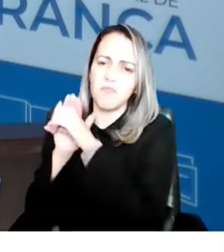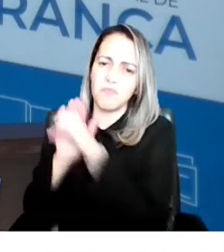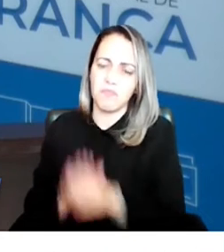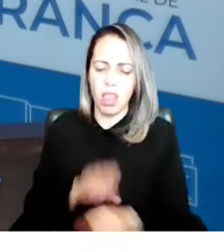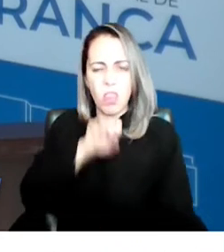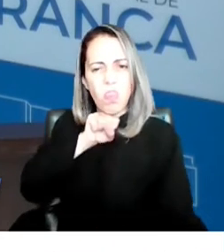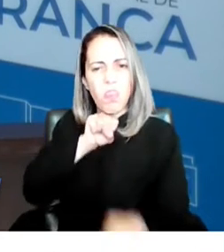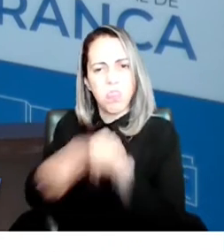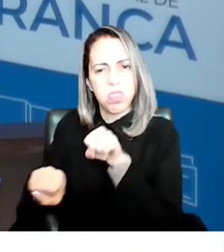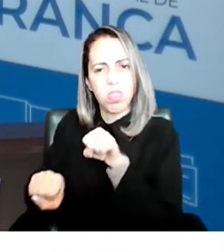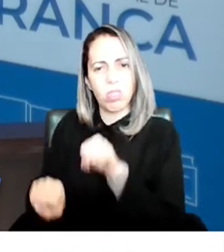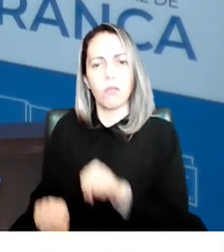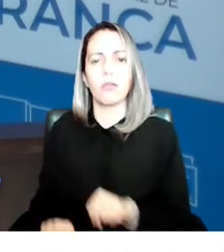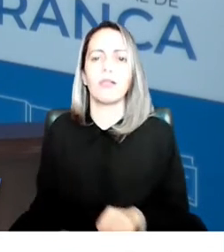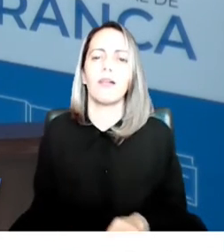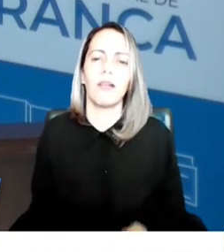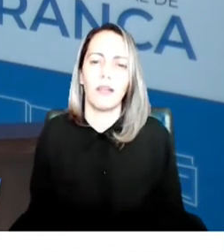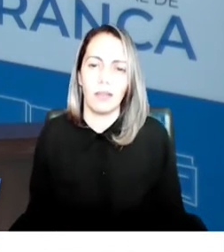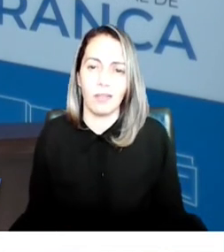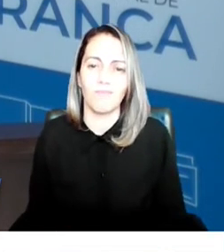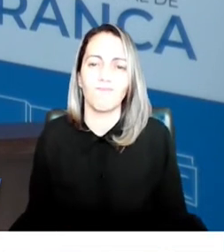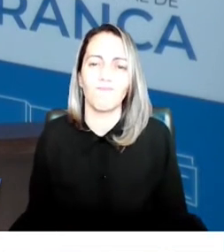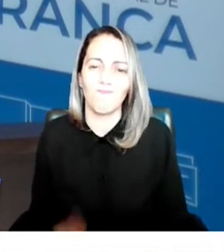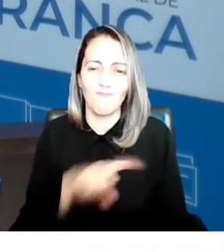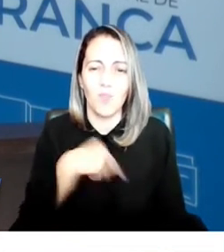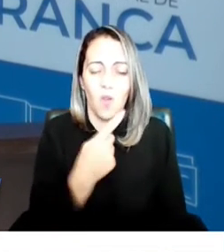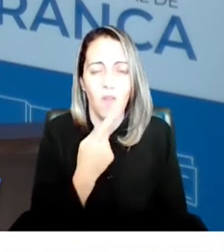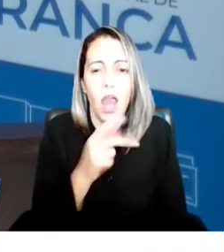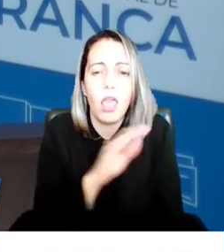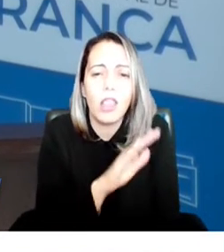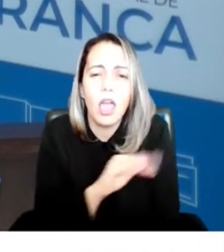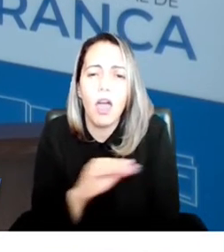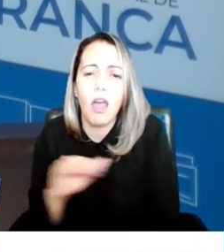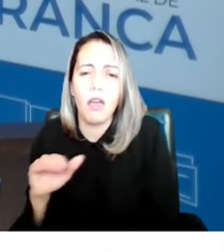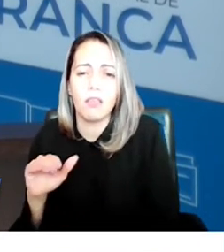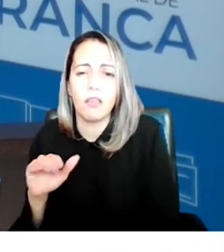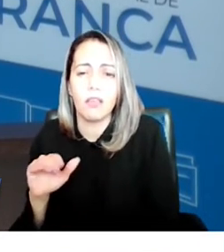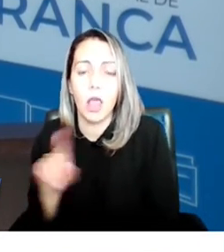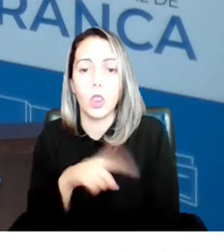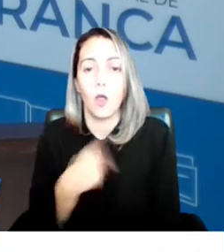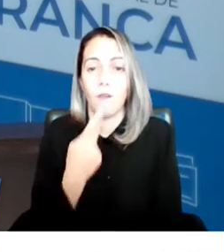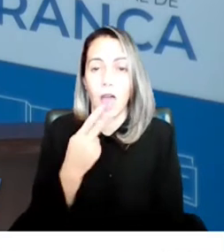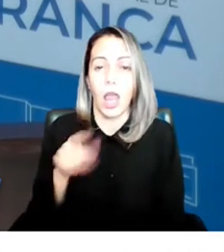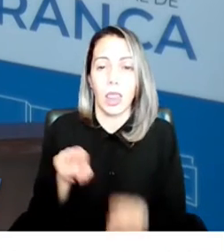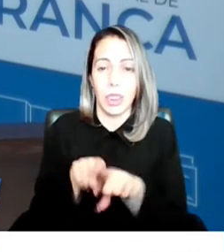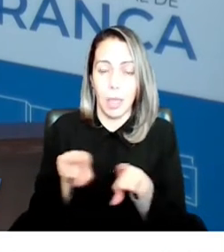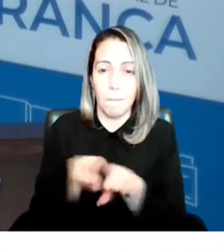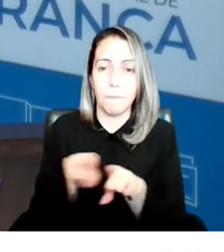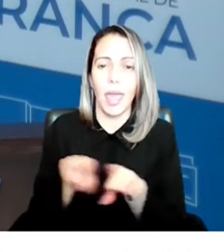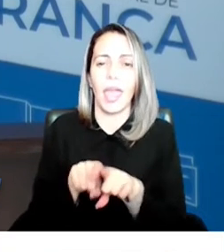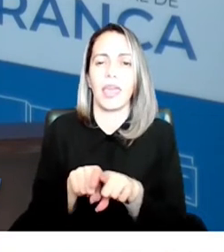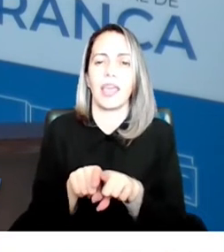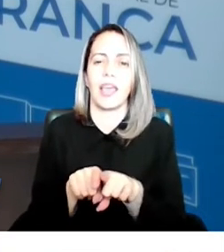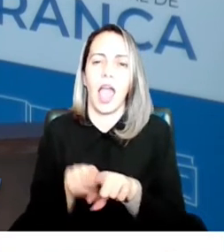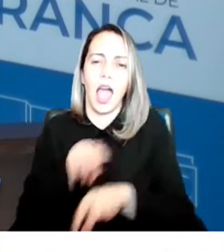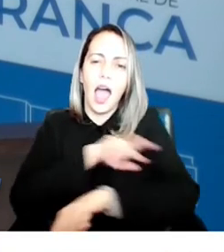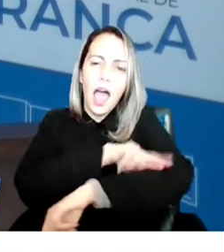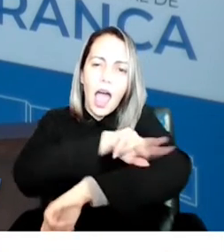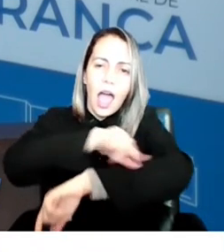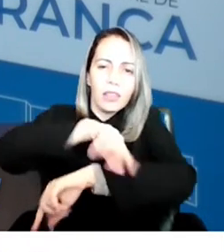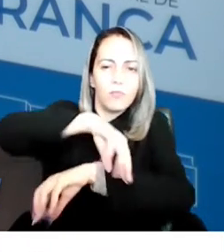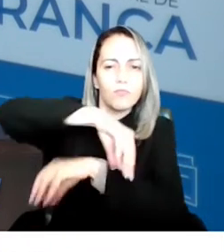essas crianças, a gente fala, né, como crianças, e a gente fala de miscigenação nesse país maravilhoso que nós